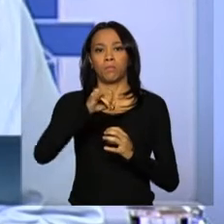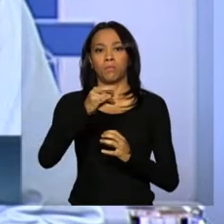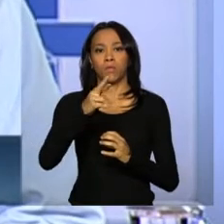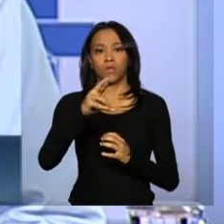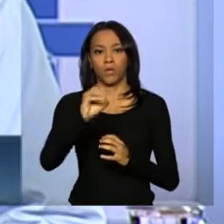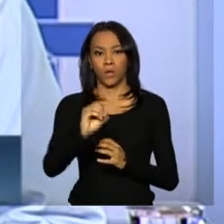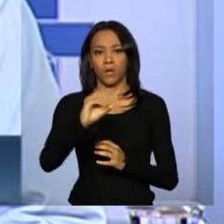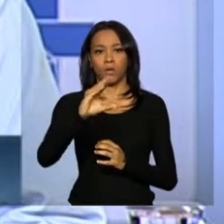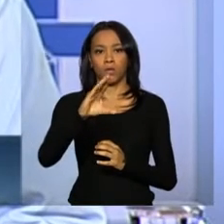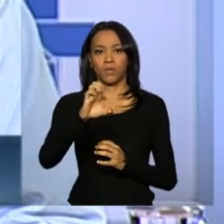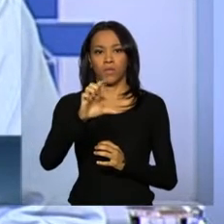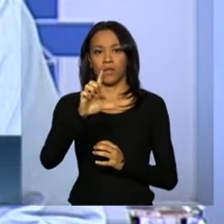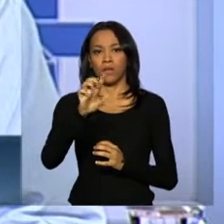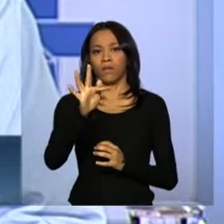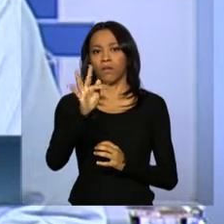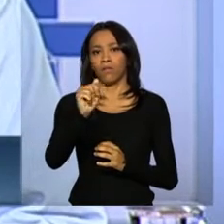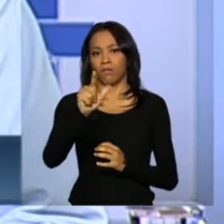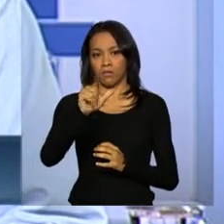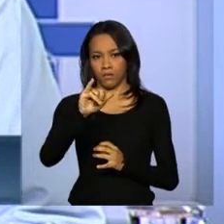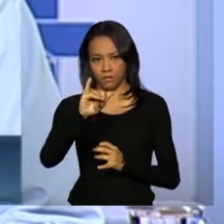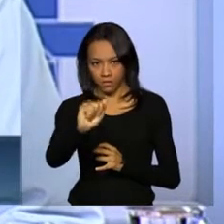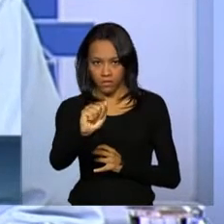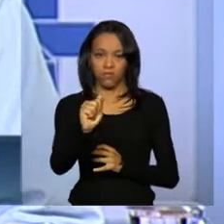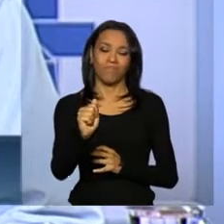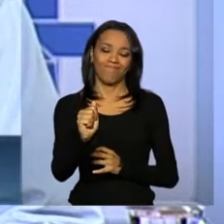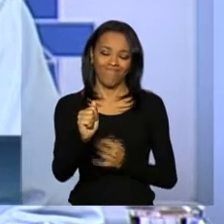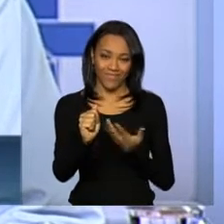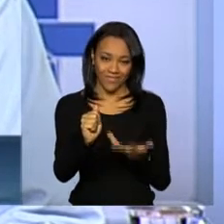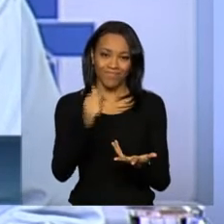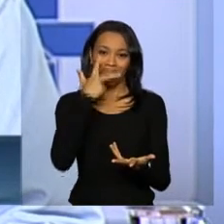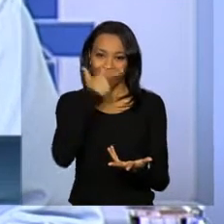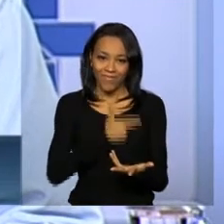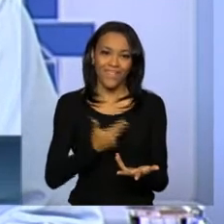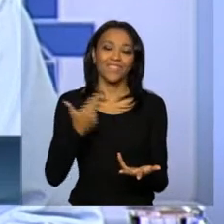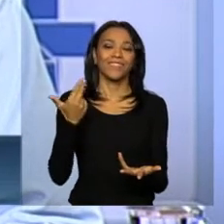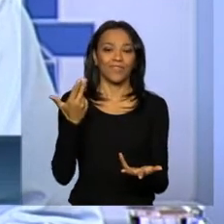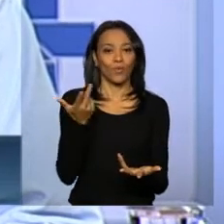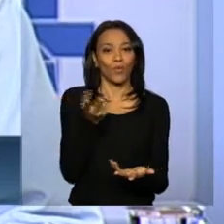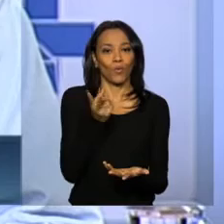Isso significa que nós continuamos tendo aumento de notificação.